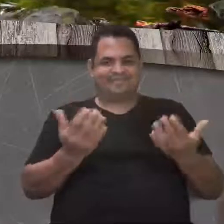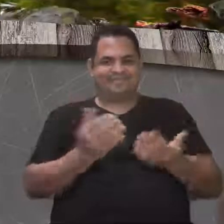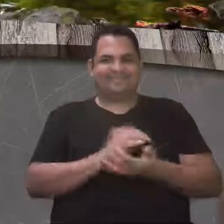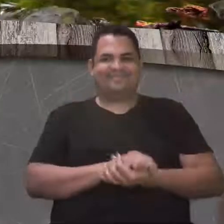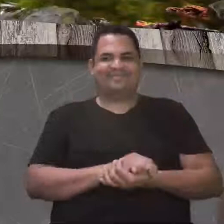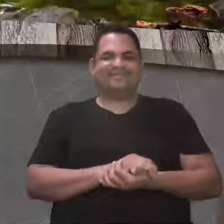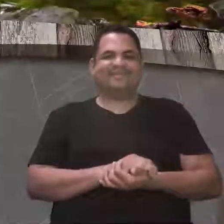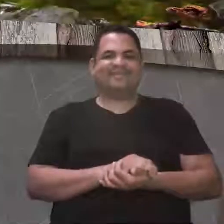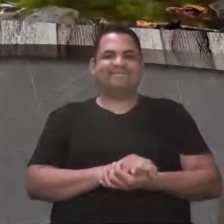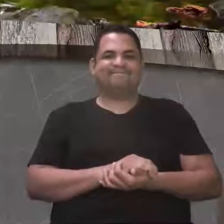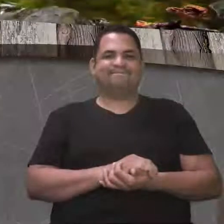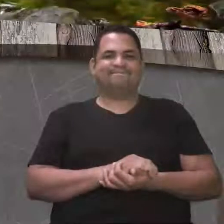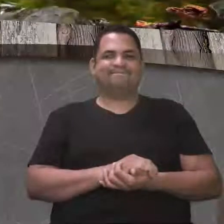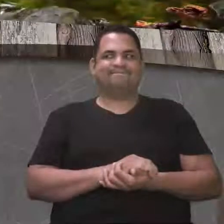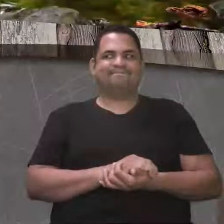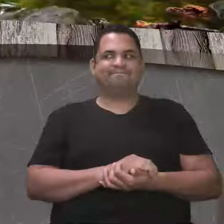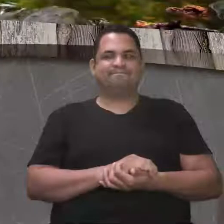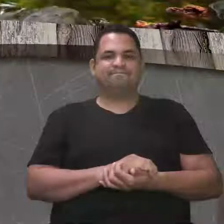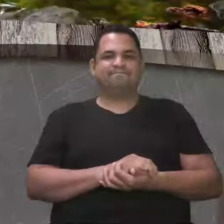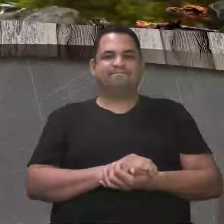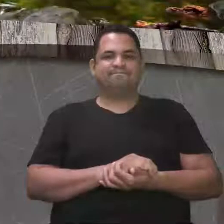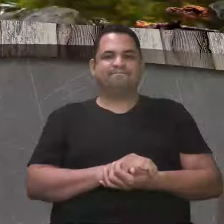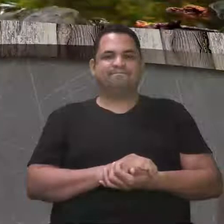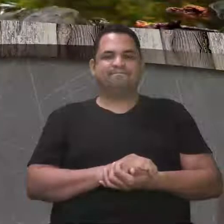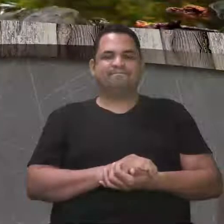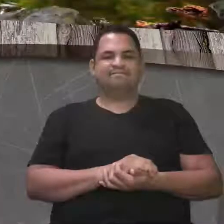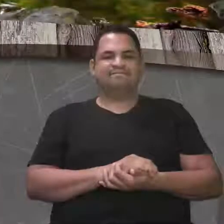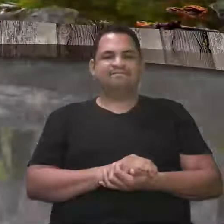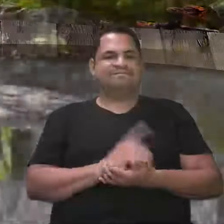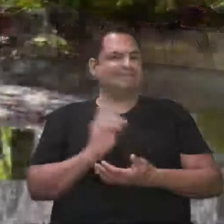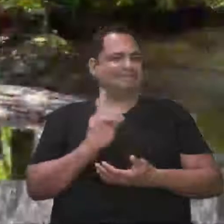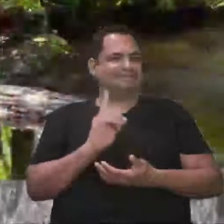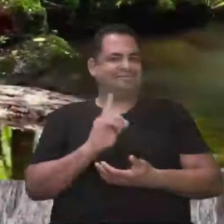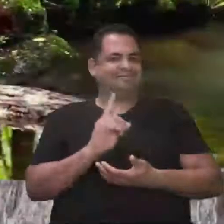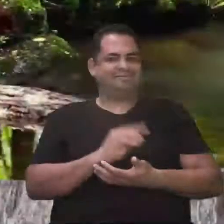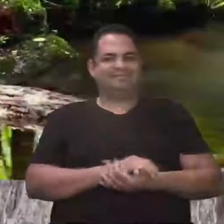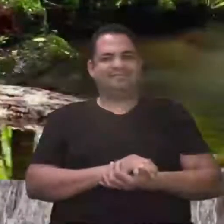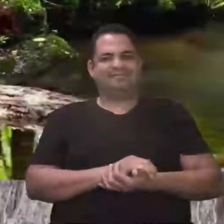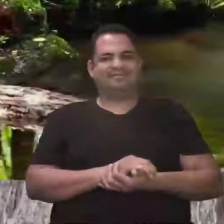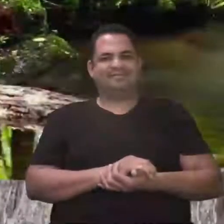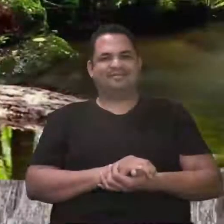Vem! Chega. Não vai chegar?